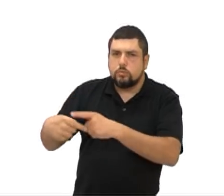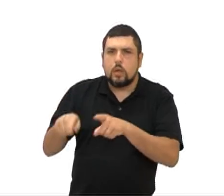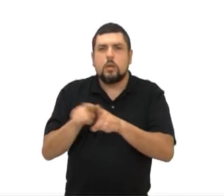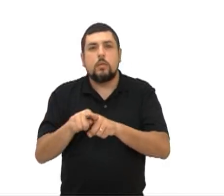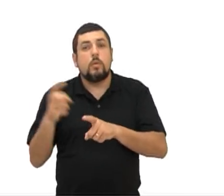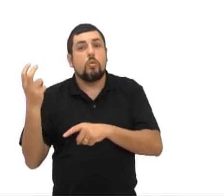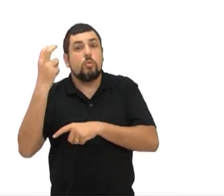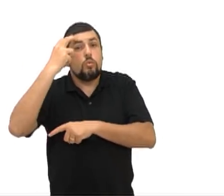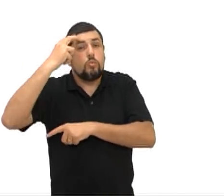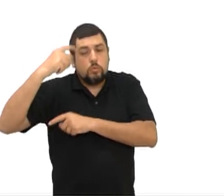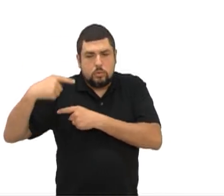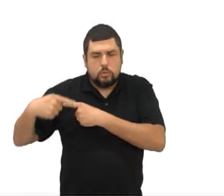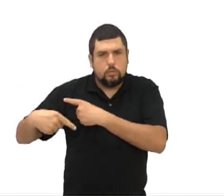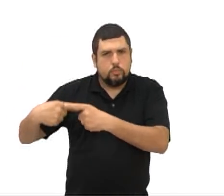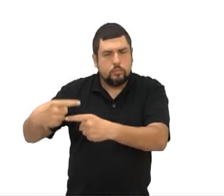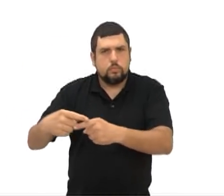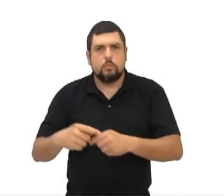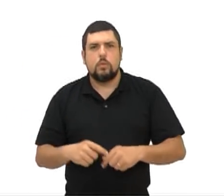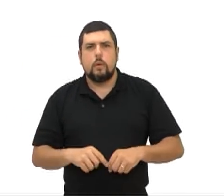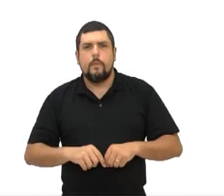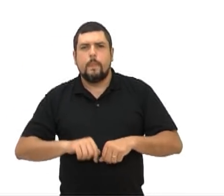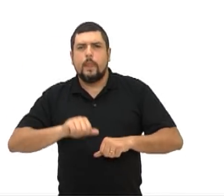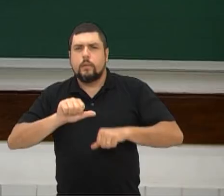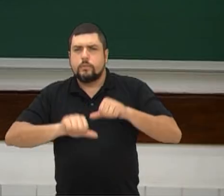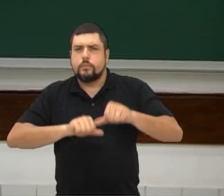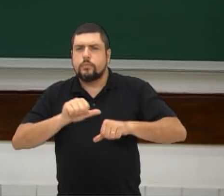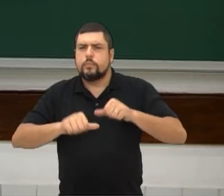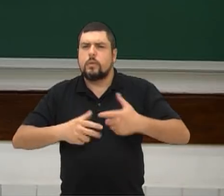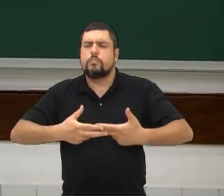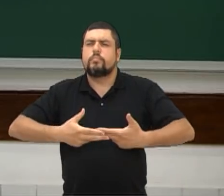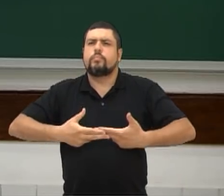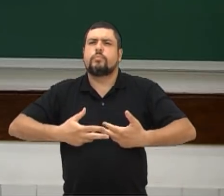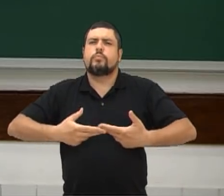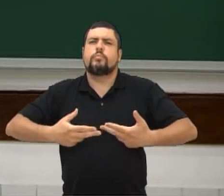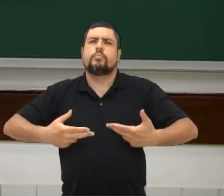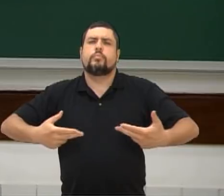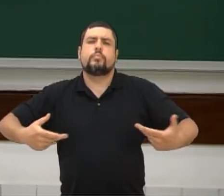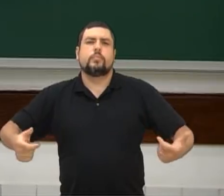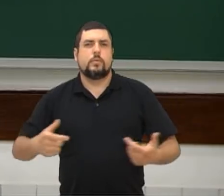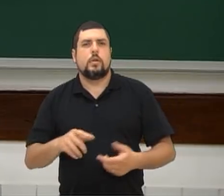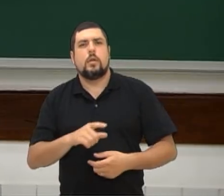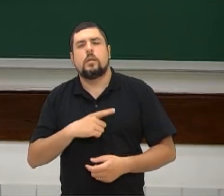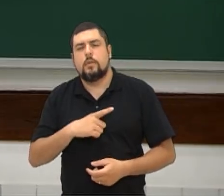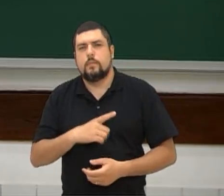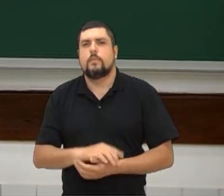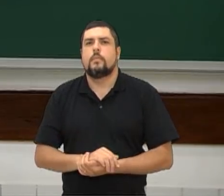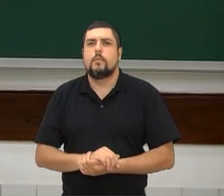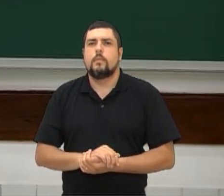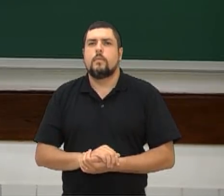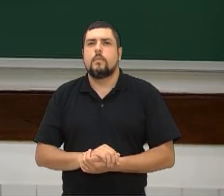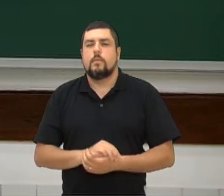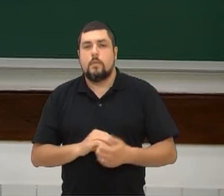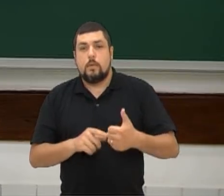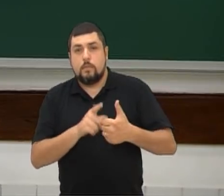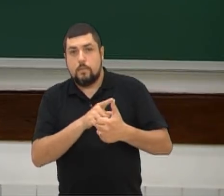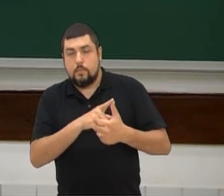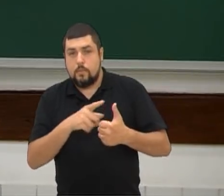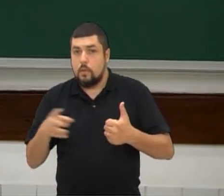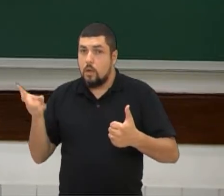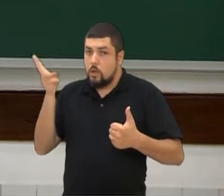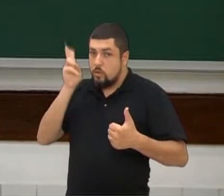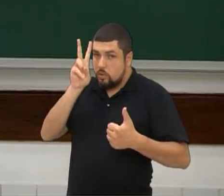As variações são várias. Então, nós temos vários tipos de variações linguísticas. Quais são eles?